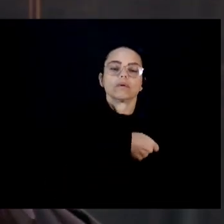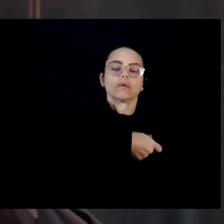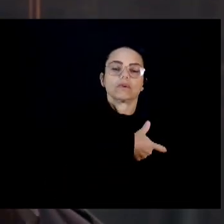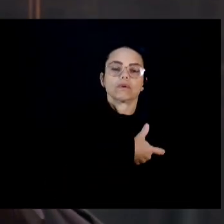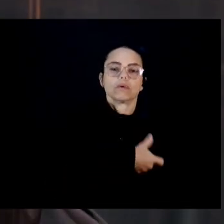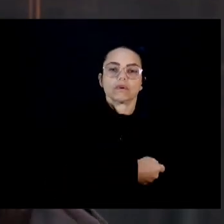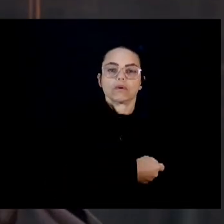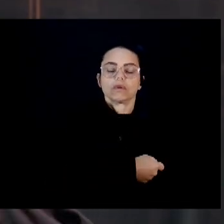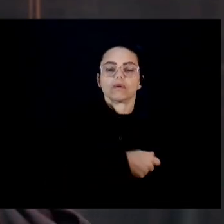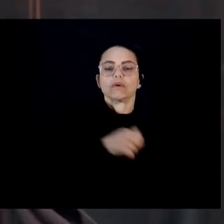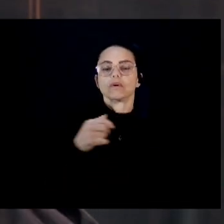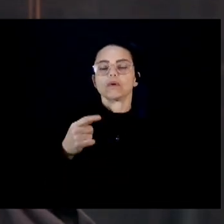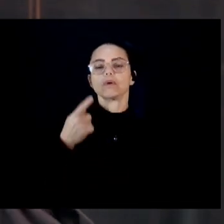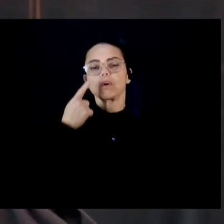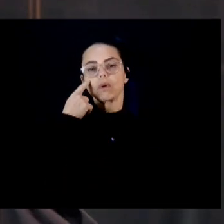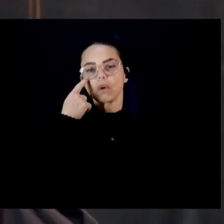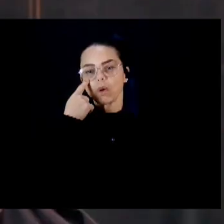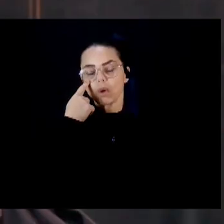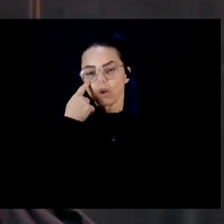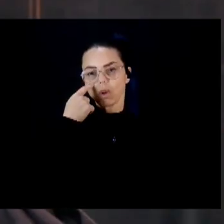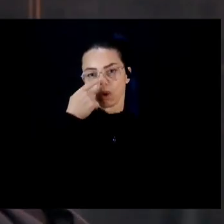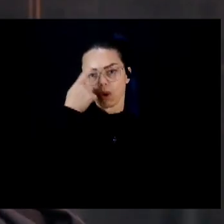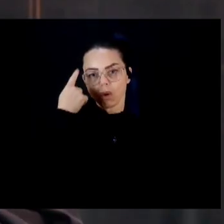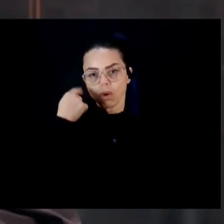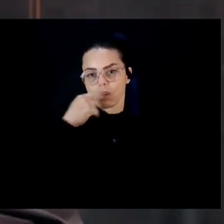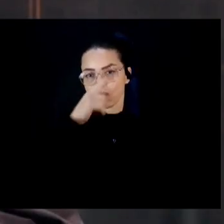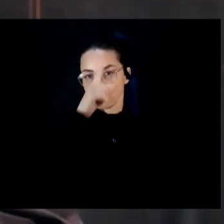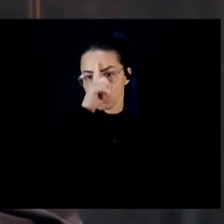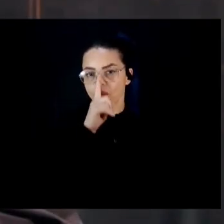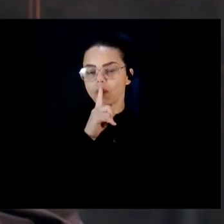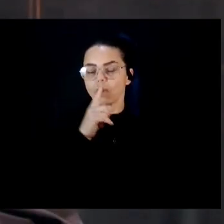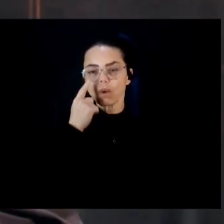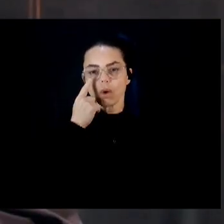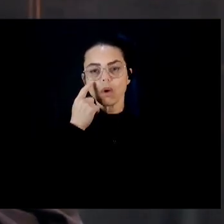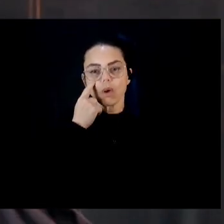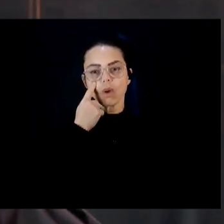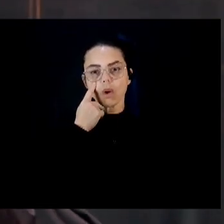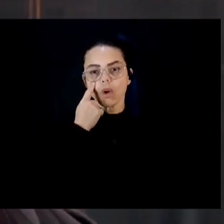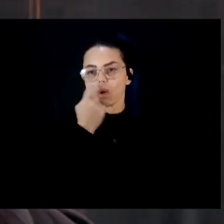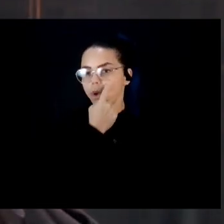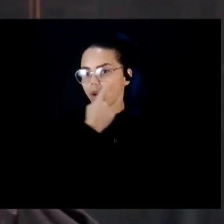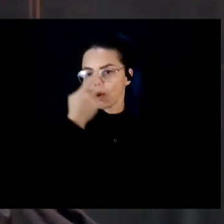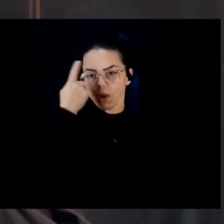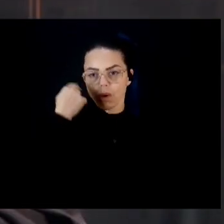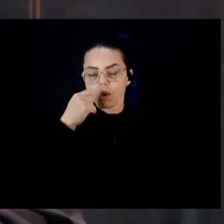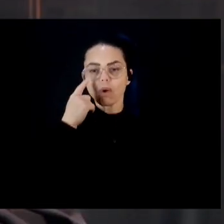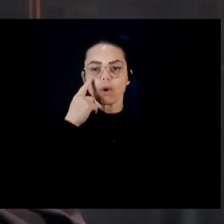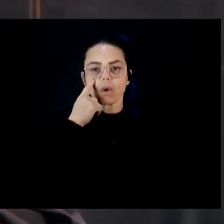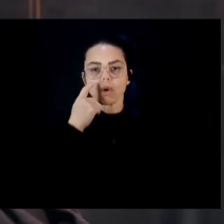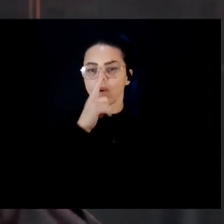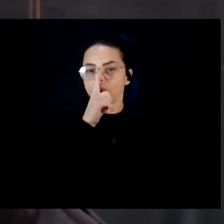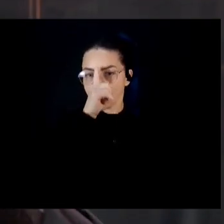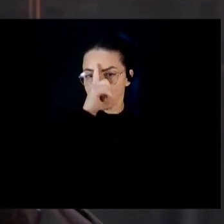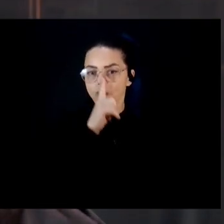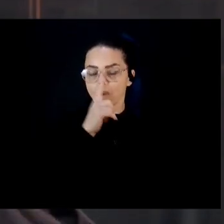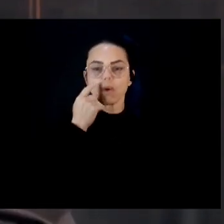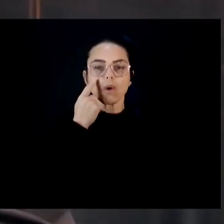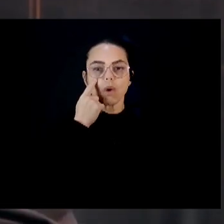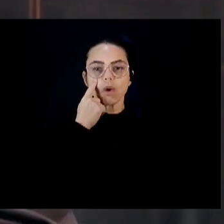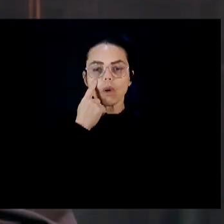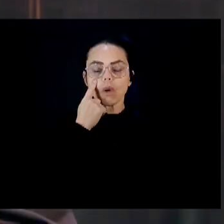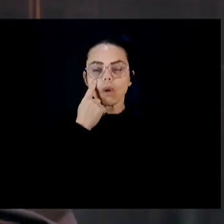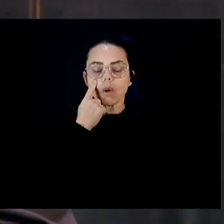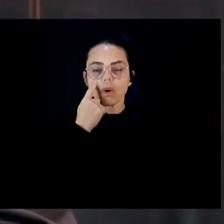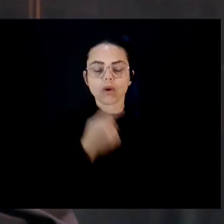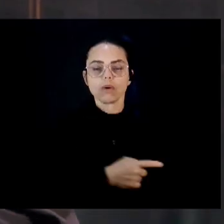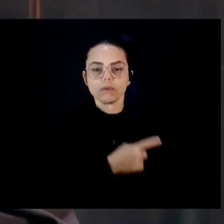não é uma reposição adequada por via oral. Sim. A gente faz a reposição da vitamina D, da B12 de forma injetável também, nesses casos,